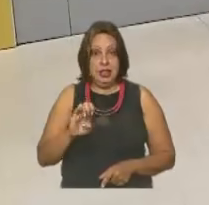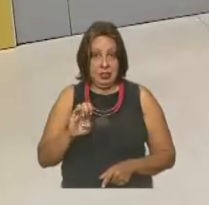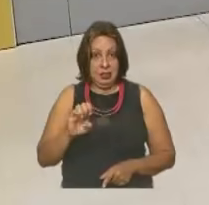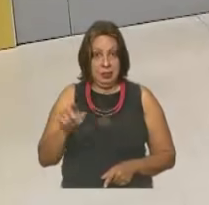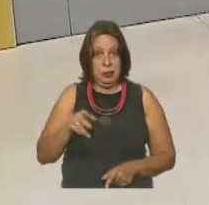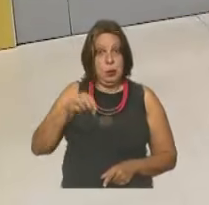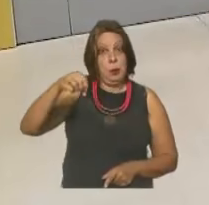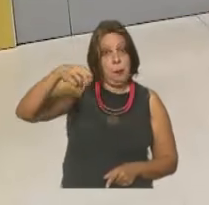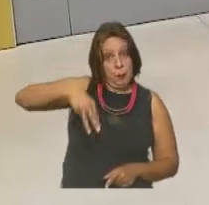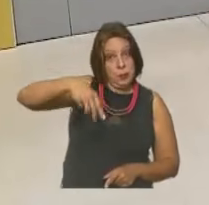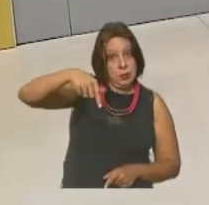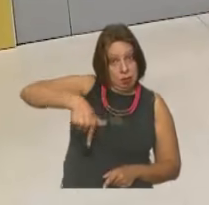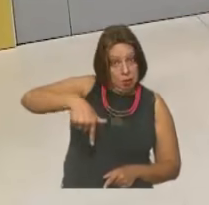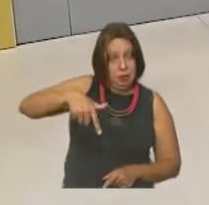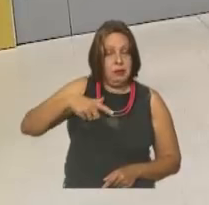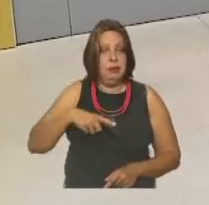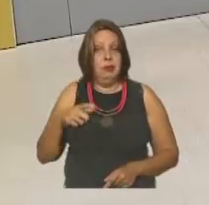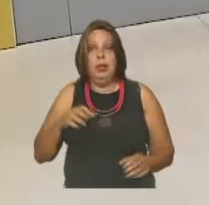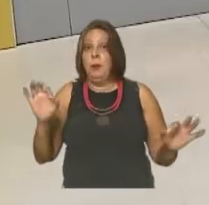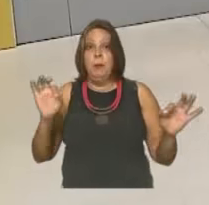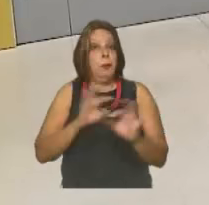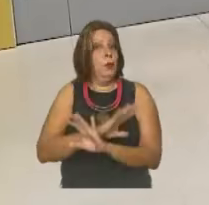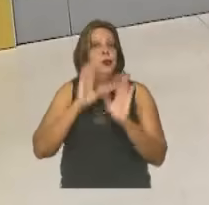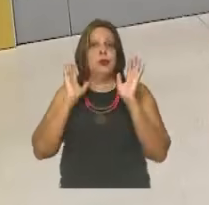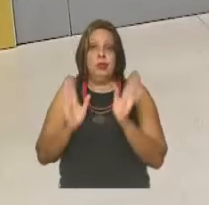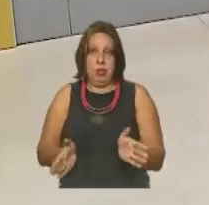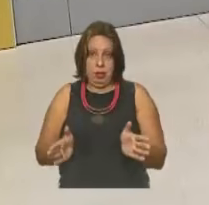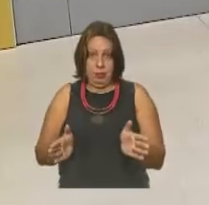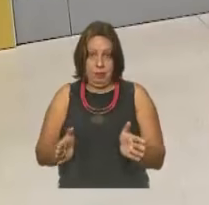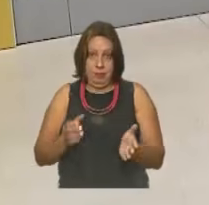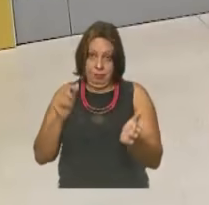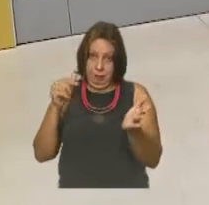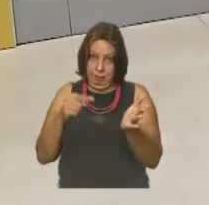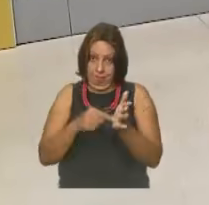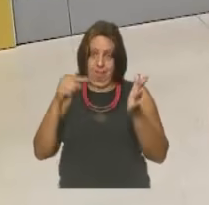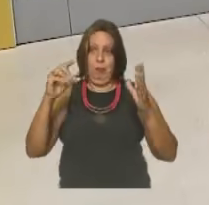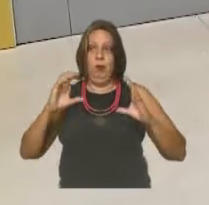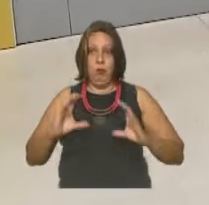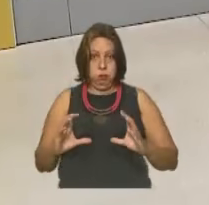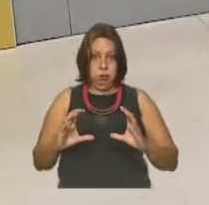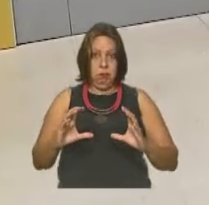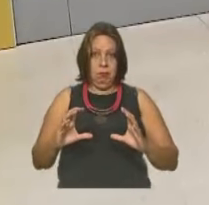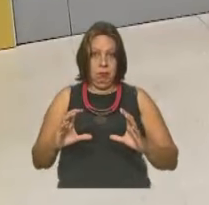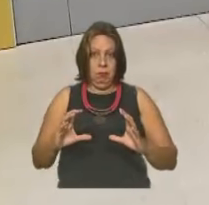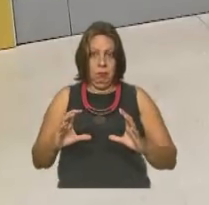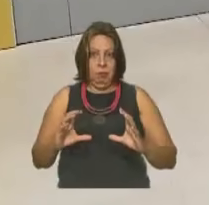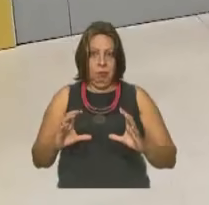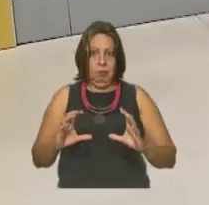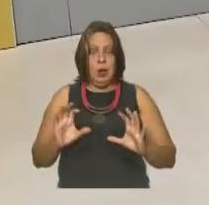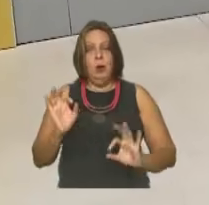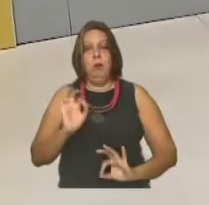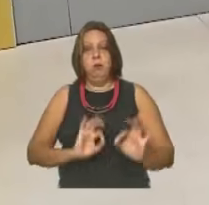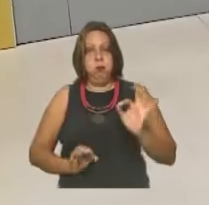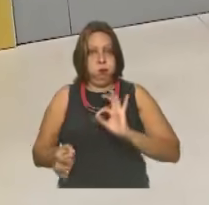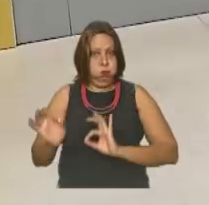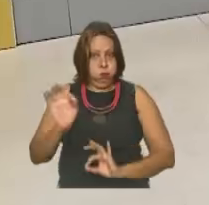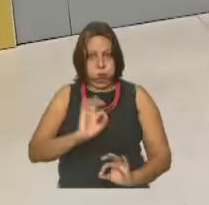que vamos, tá tudo pronto por aqui, valendo 7 mil reais, por favor. Liga a sorteadora Valesca pra gente ligar a emoção de quem está em